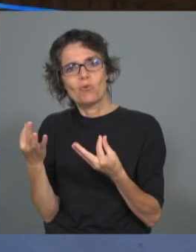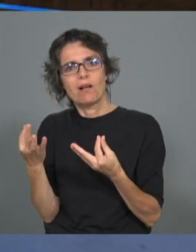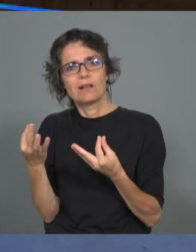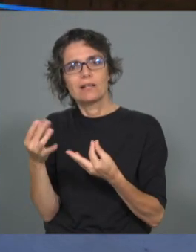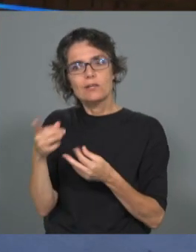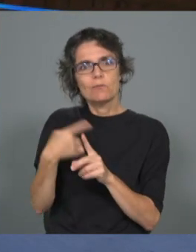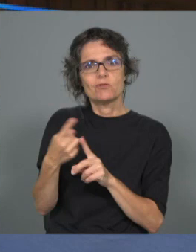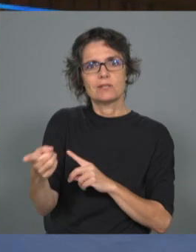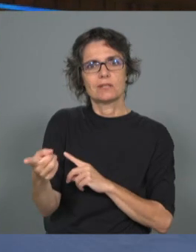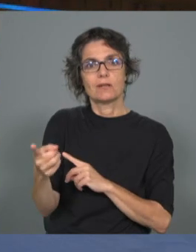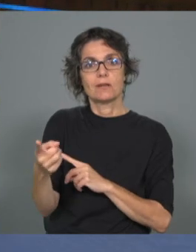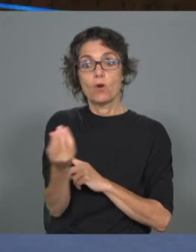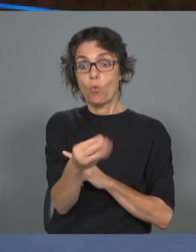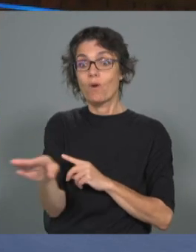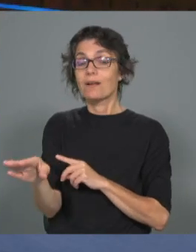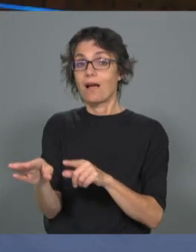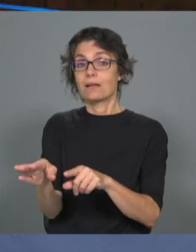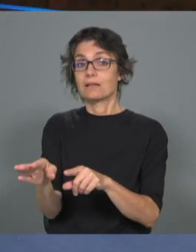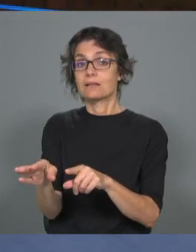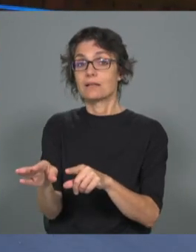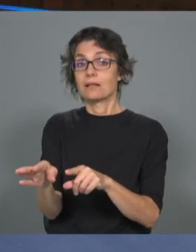às vezes encontramos nas crianças alguma...